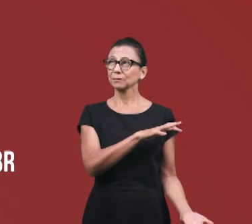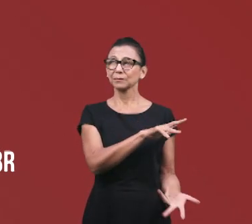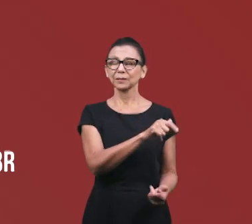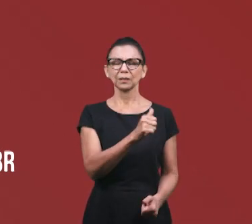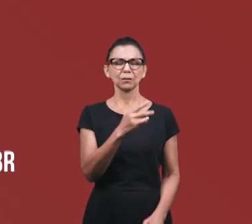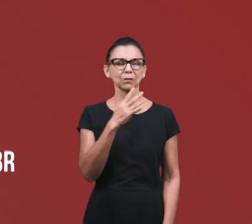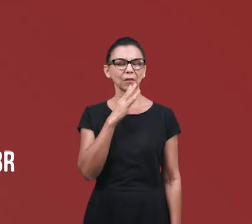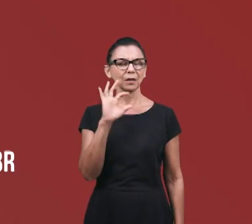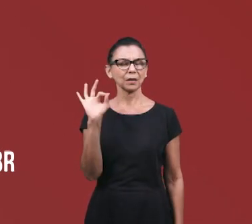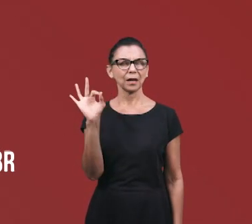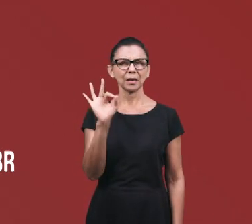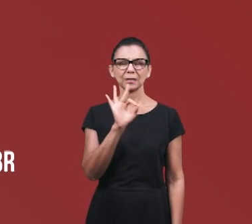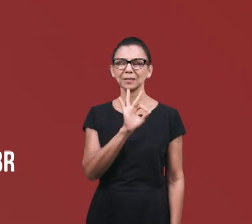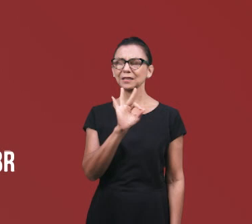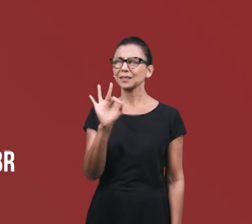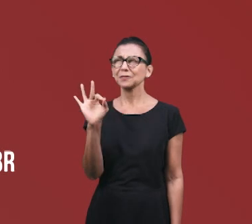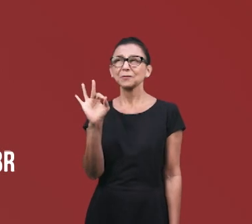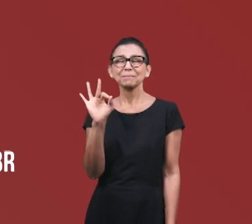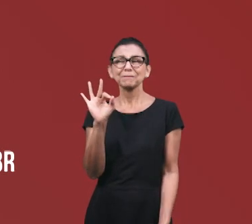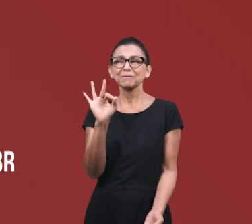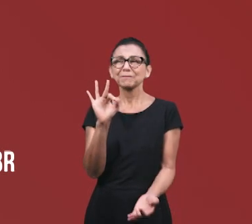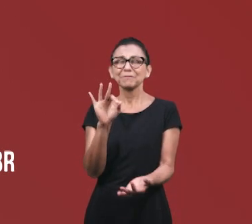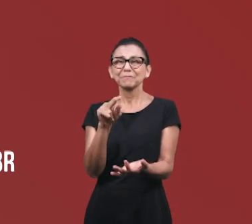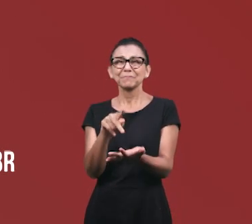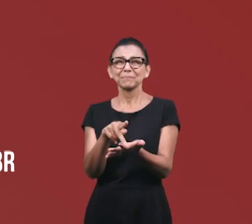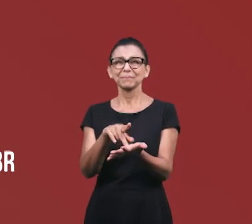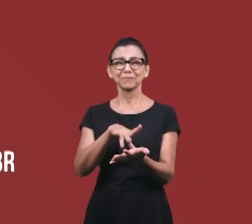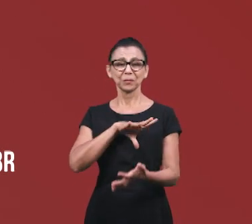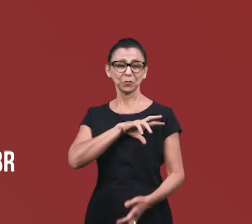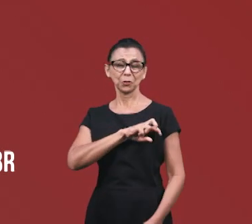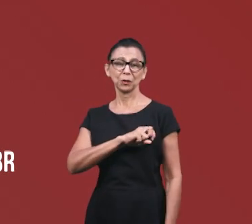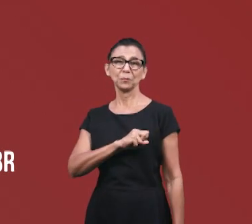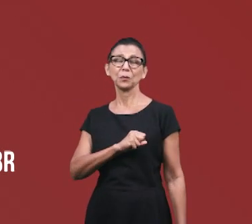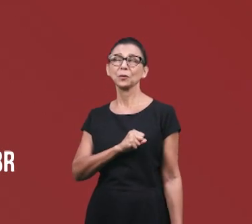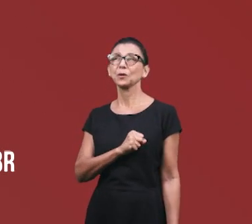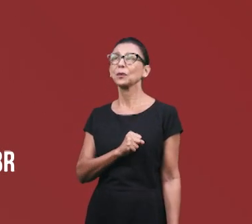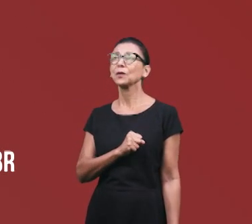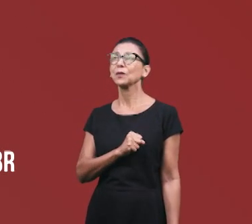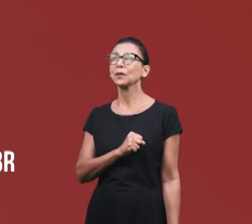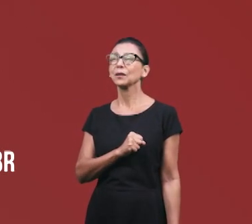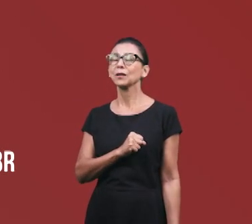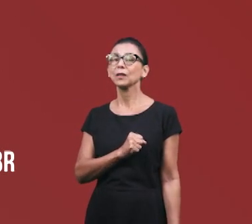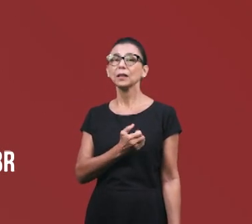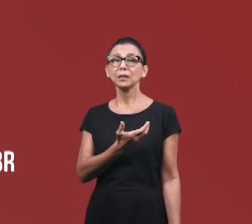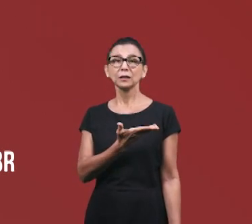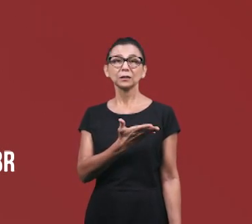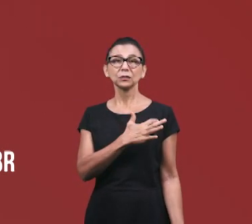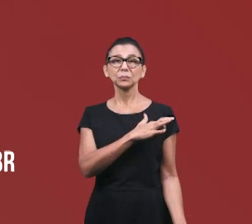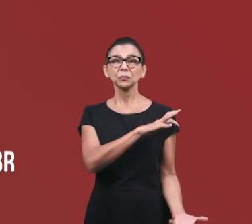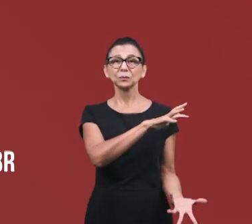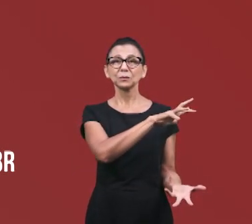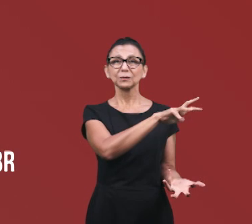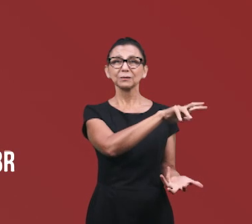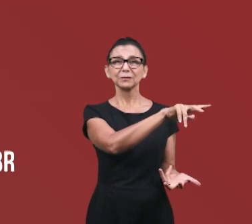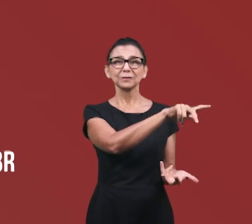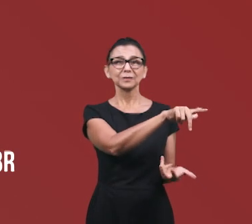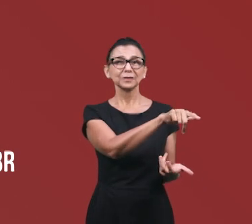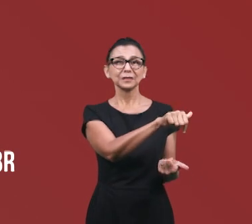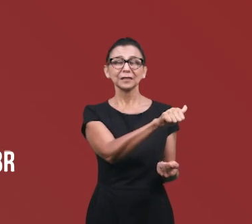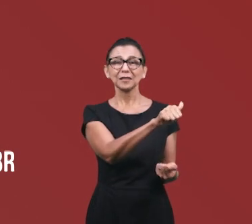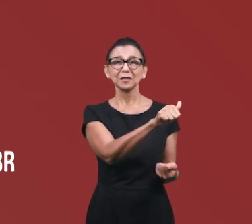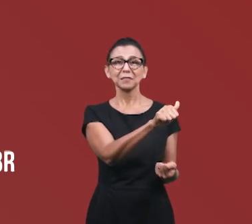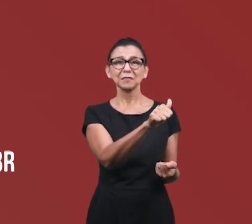mundo não conhece o que é amor. Este mundo